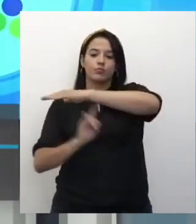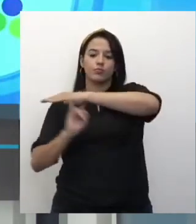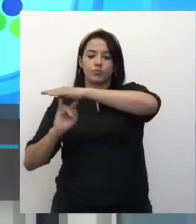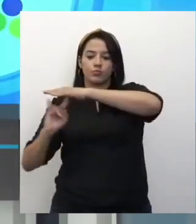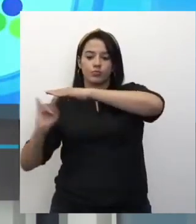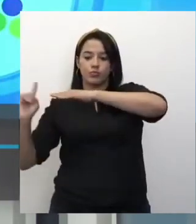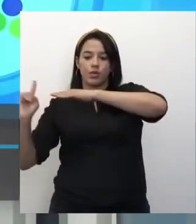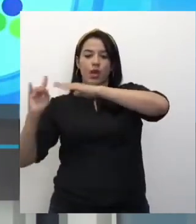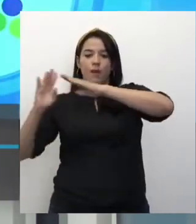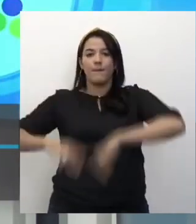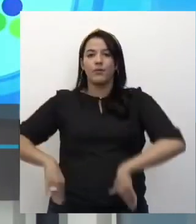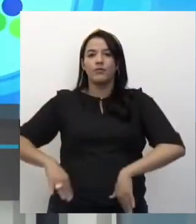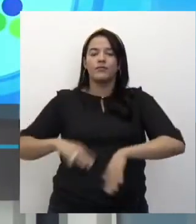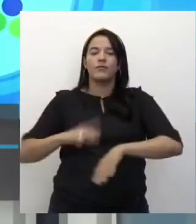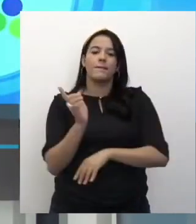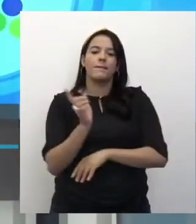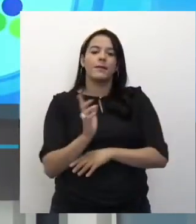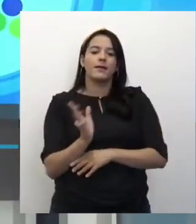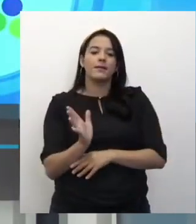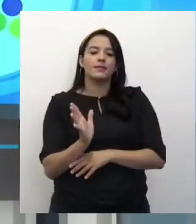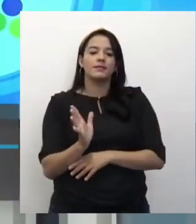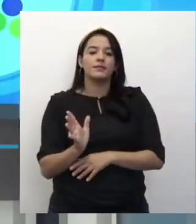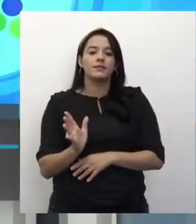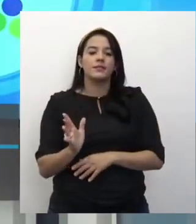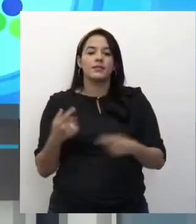Minhocão, ele